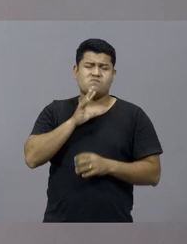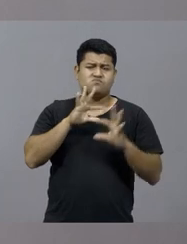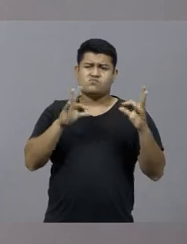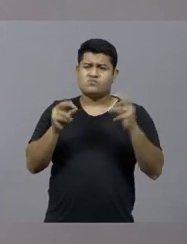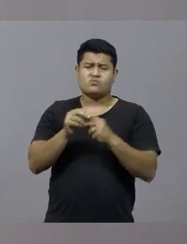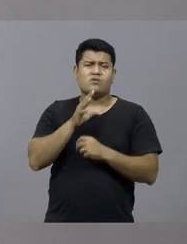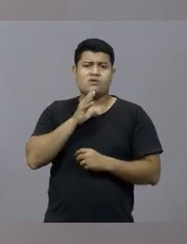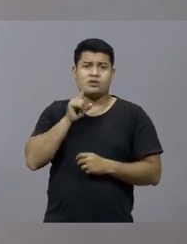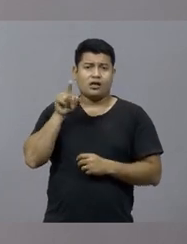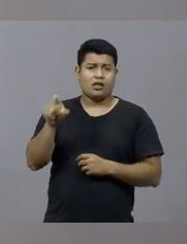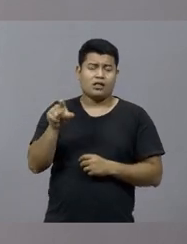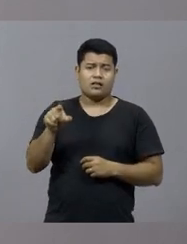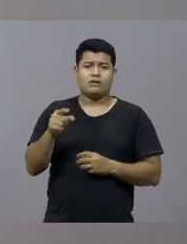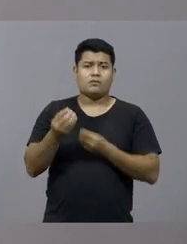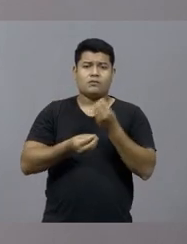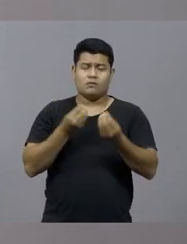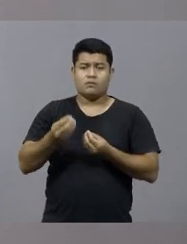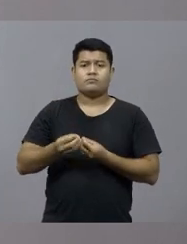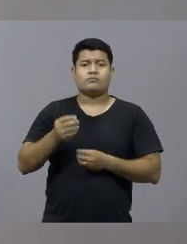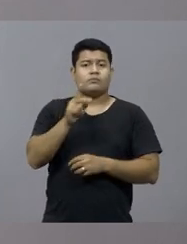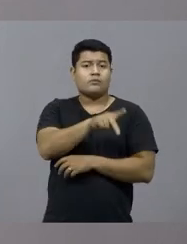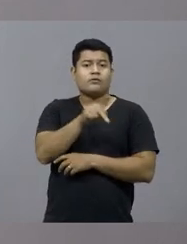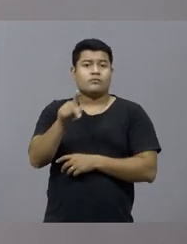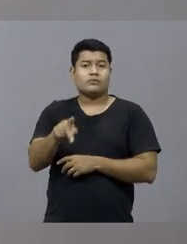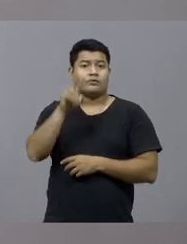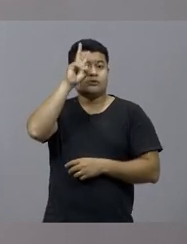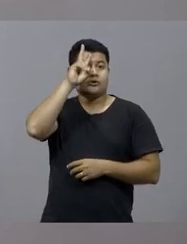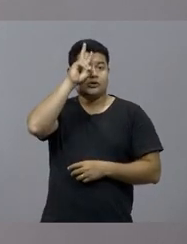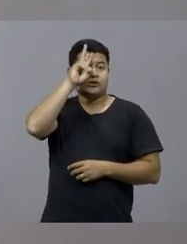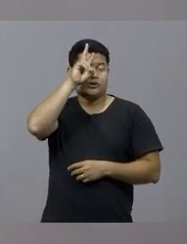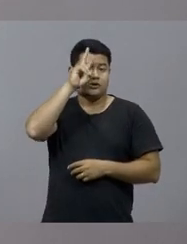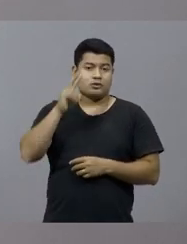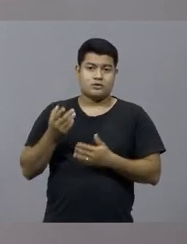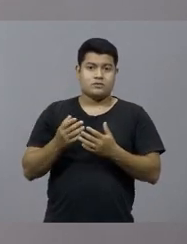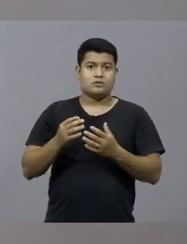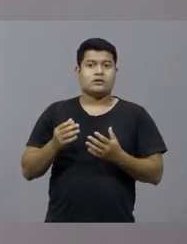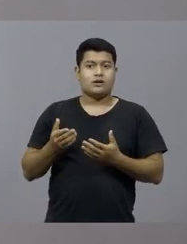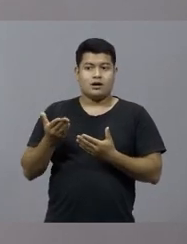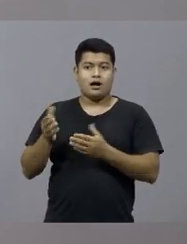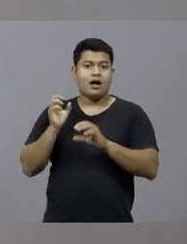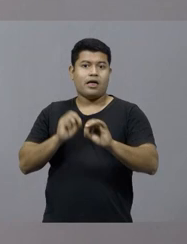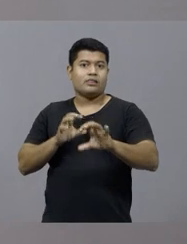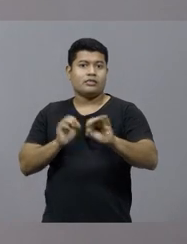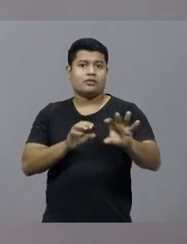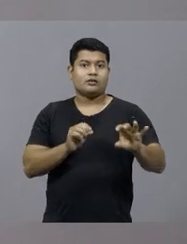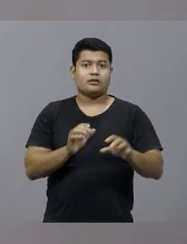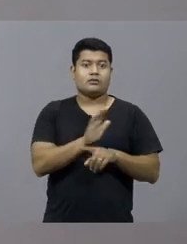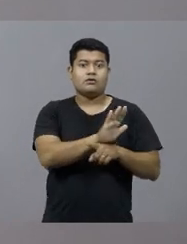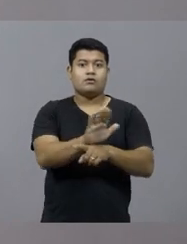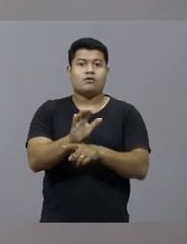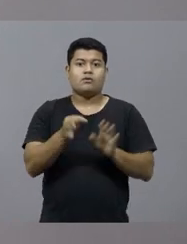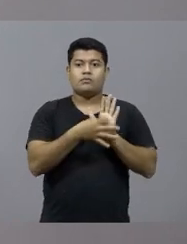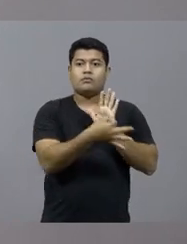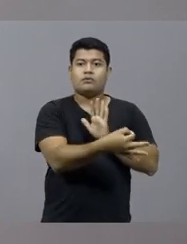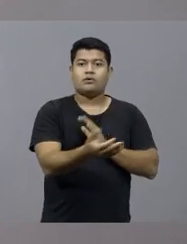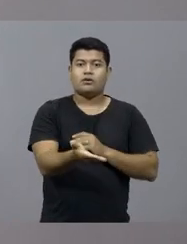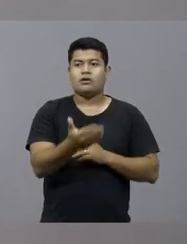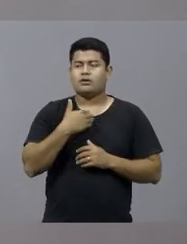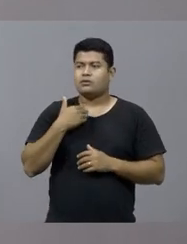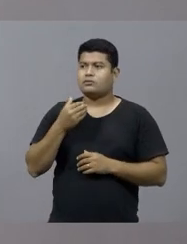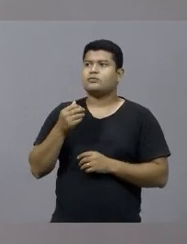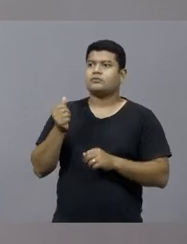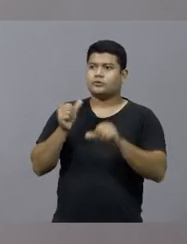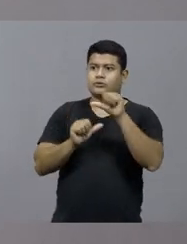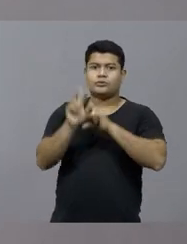história. Então, é uma pessoa responsável por formar opiniões. E uma das opiniões que esse cidadão está formando aí é a de que o cidadão